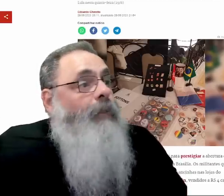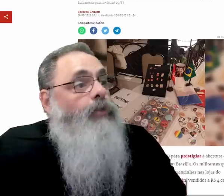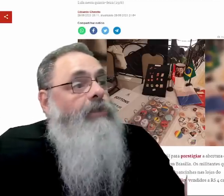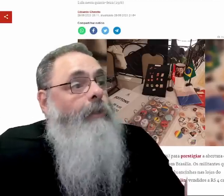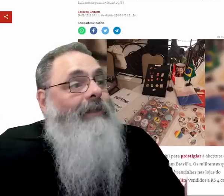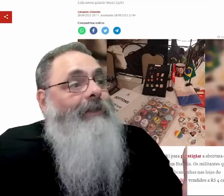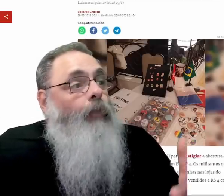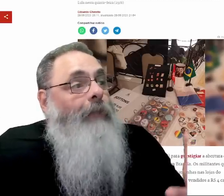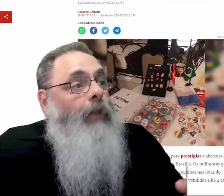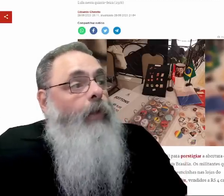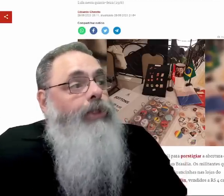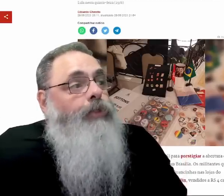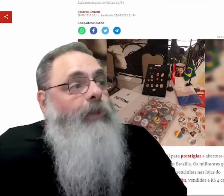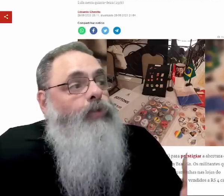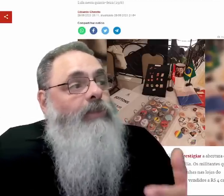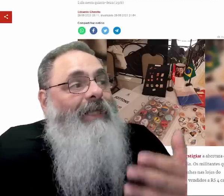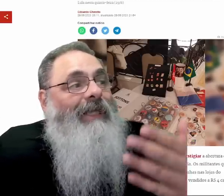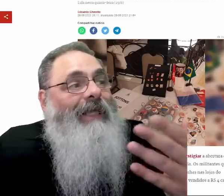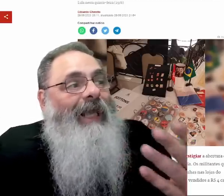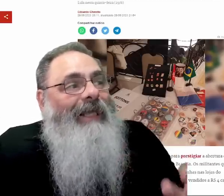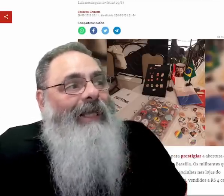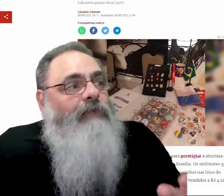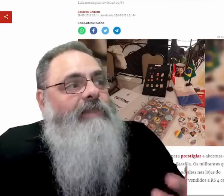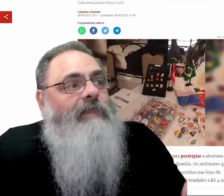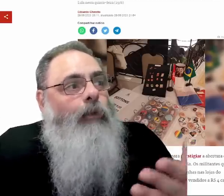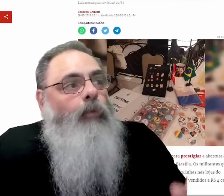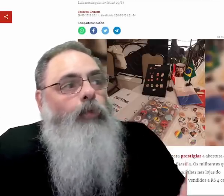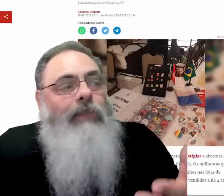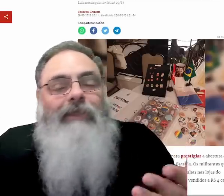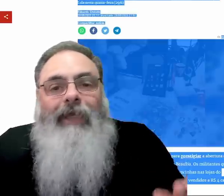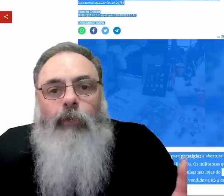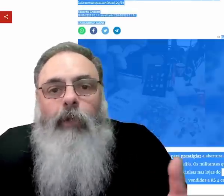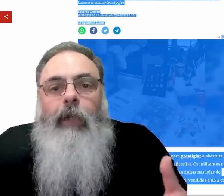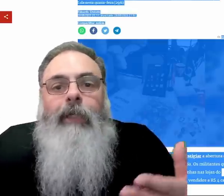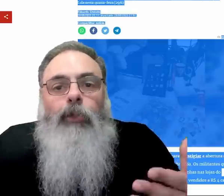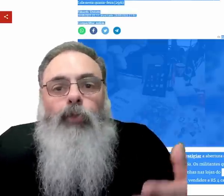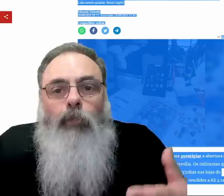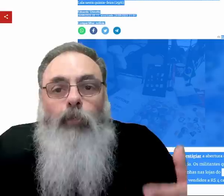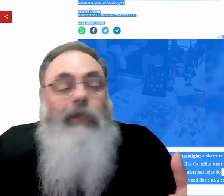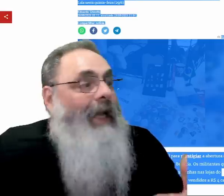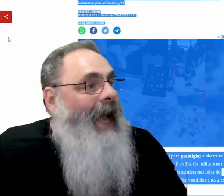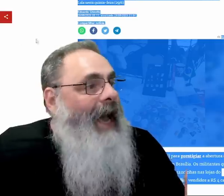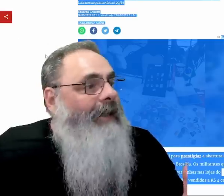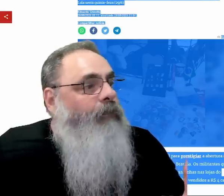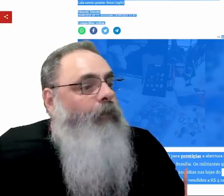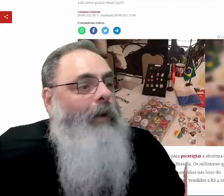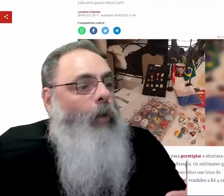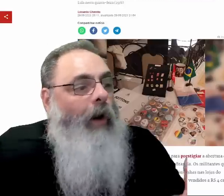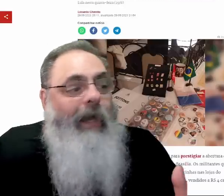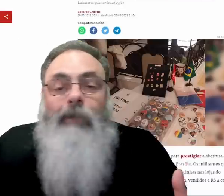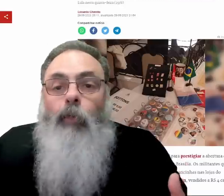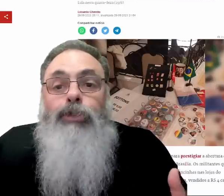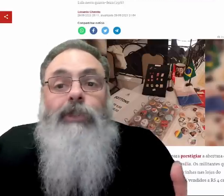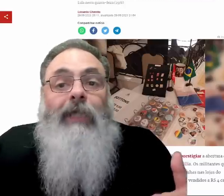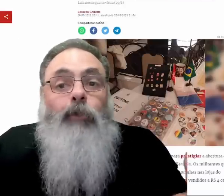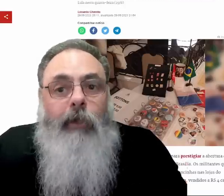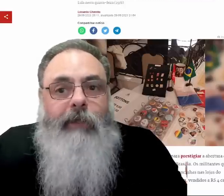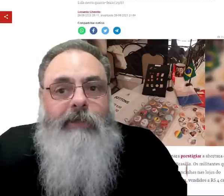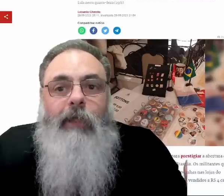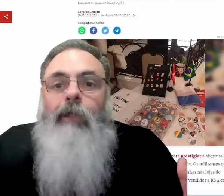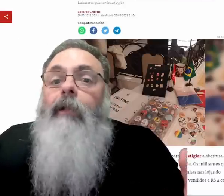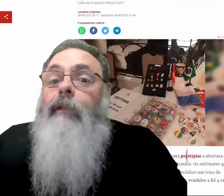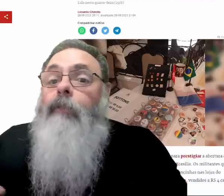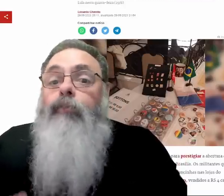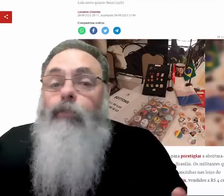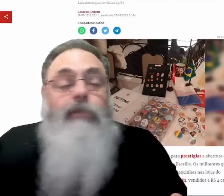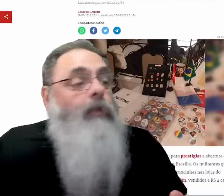essas pessoas que mataram milhões de pessoas que ninguém leva a sério inteiro que todo mundo encara da forma correta como ditadores